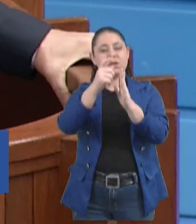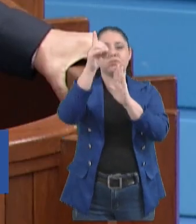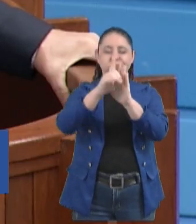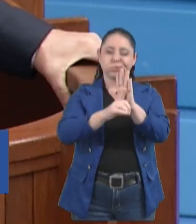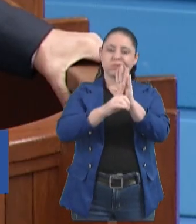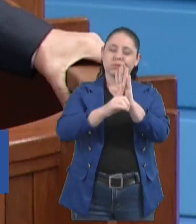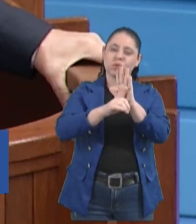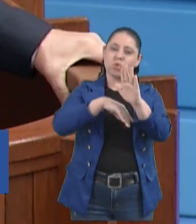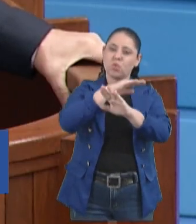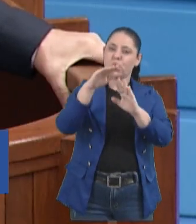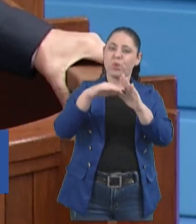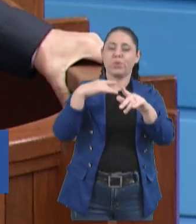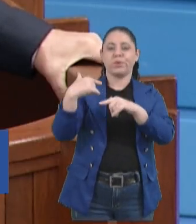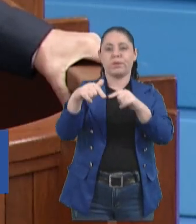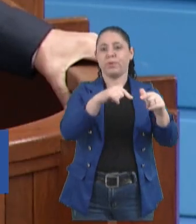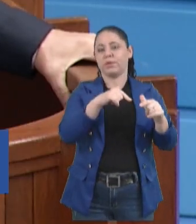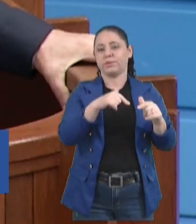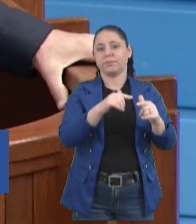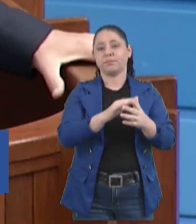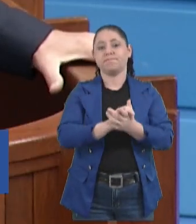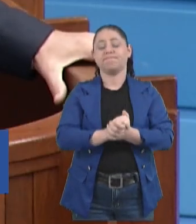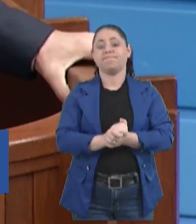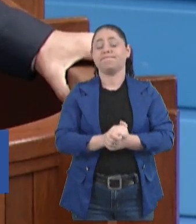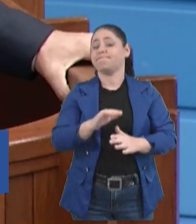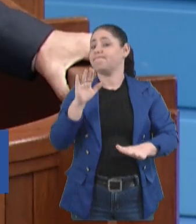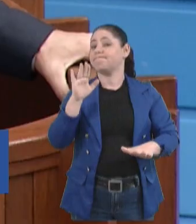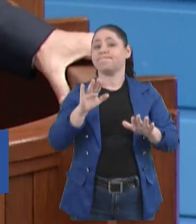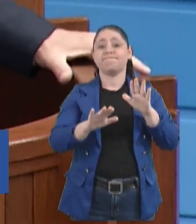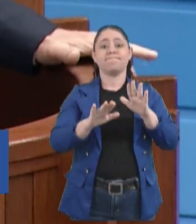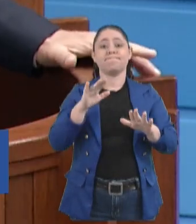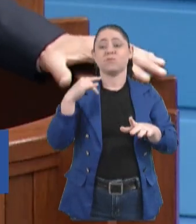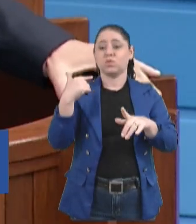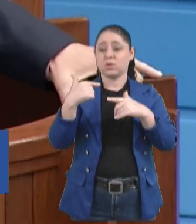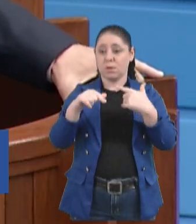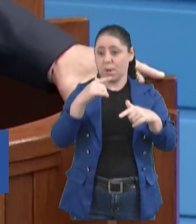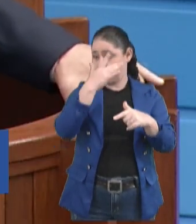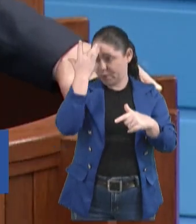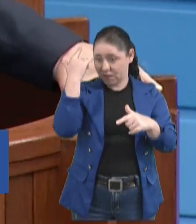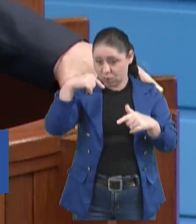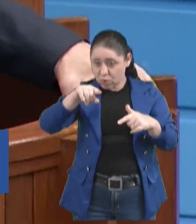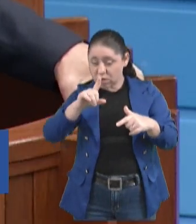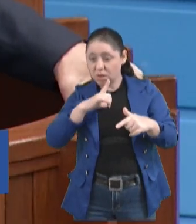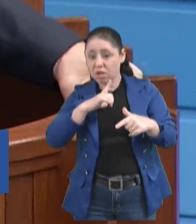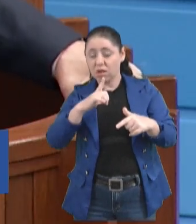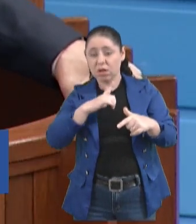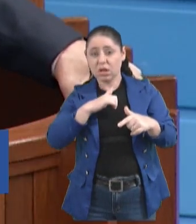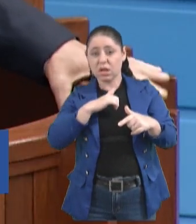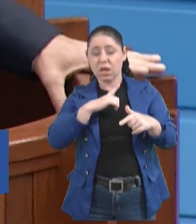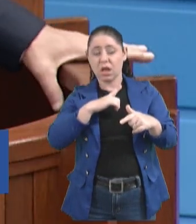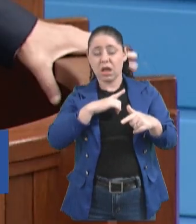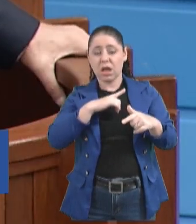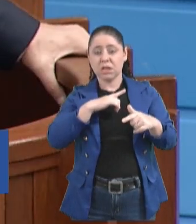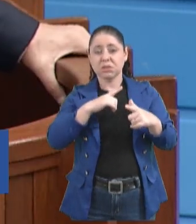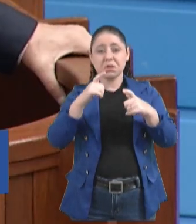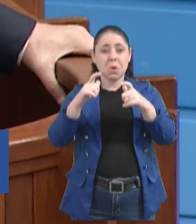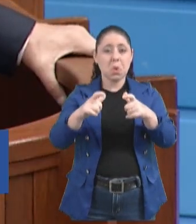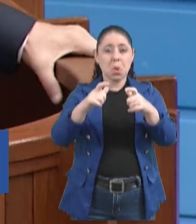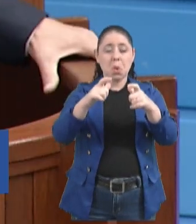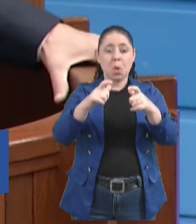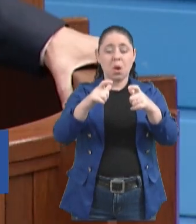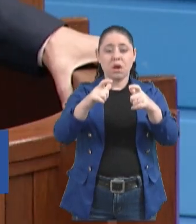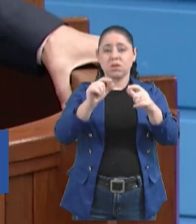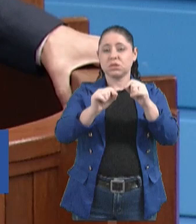direitos trabalhistas. E muitas vezes esses trabalhadores ficam alojados